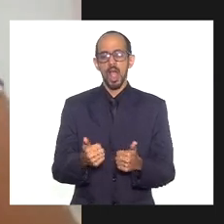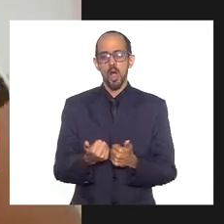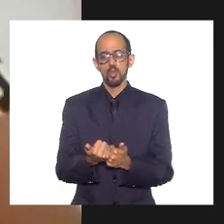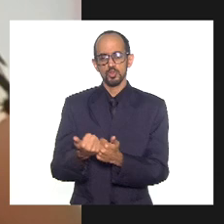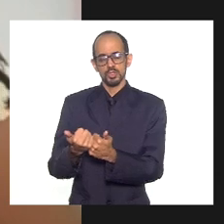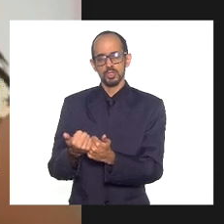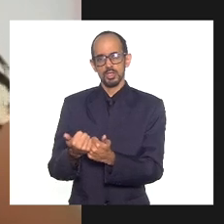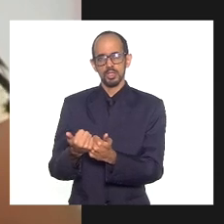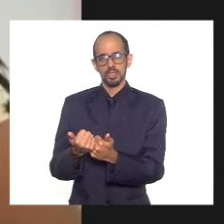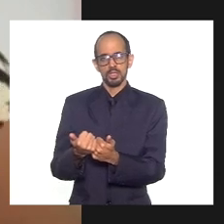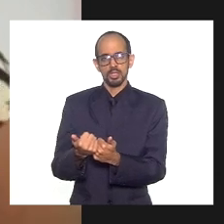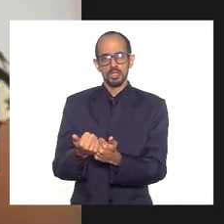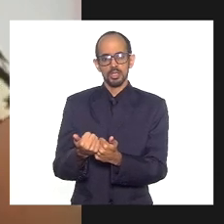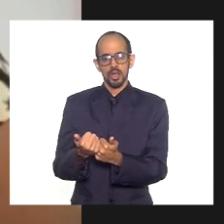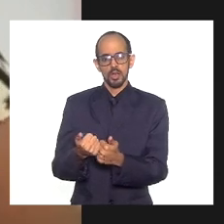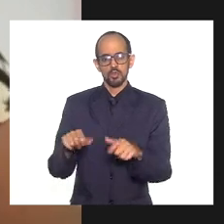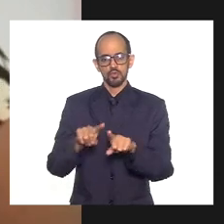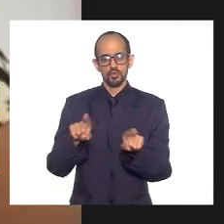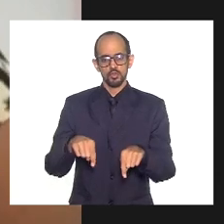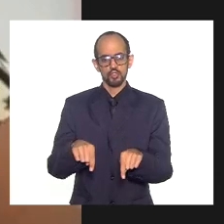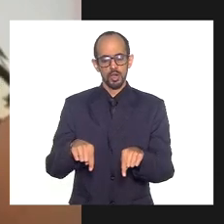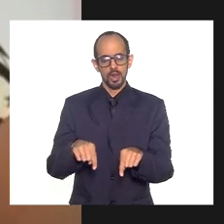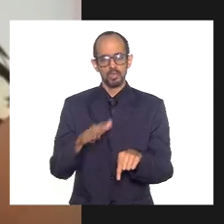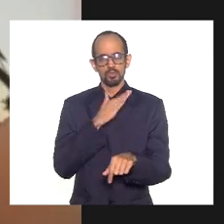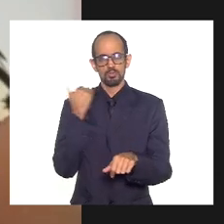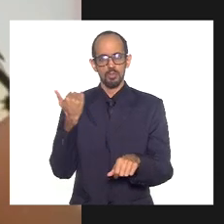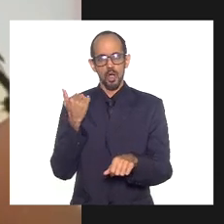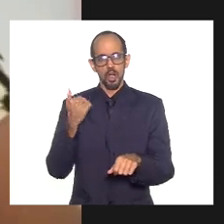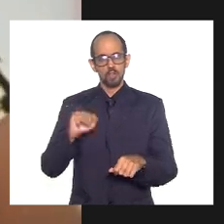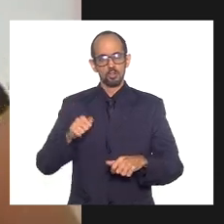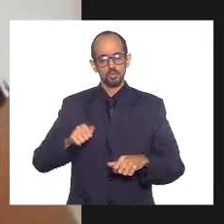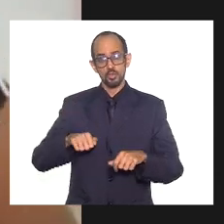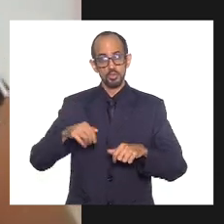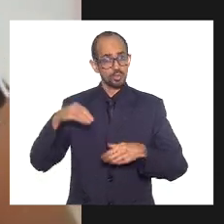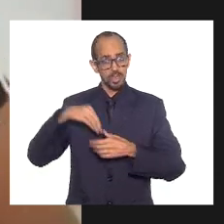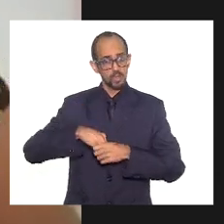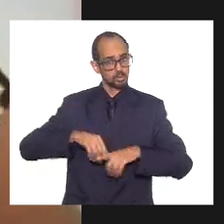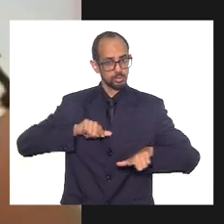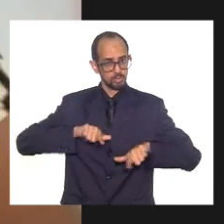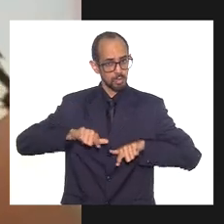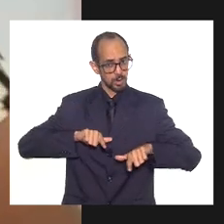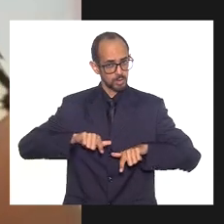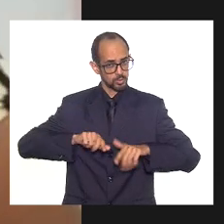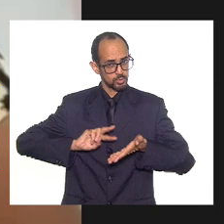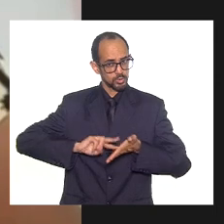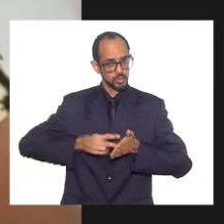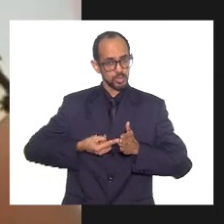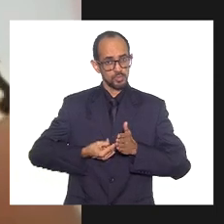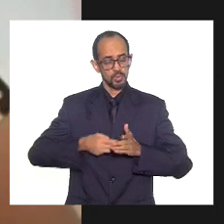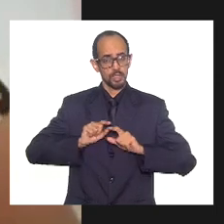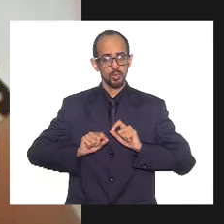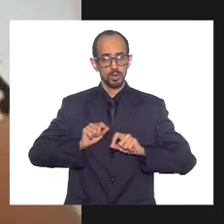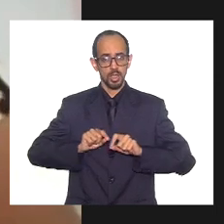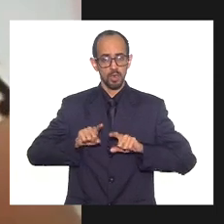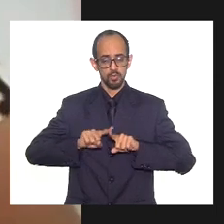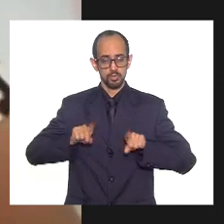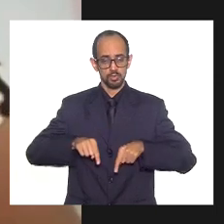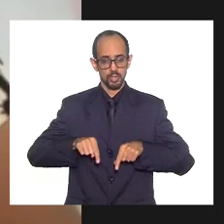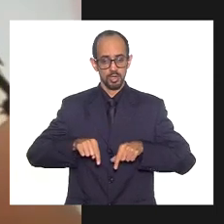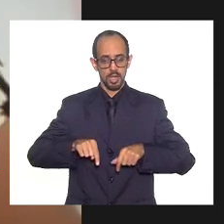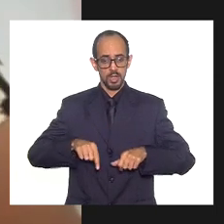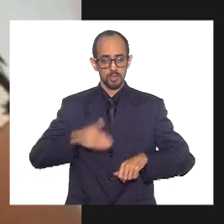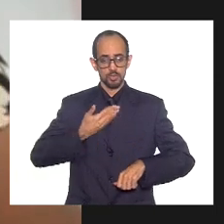mortos em decorrência do exercício das suas funções. Ou seja, servidores públicos